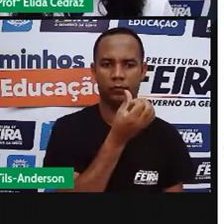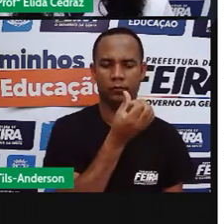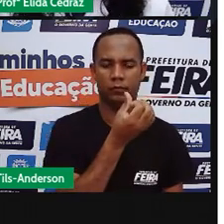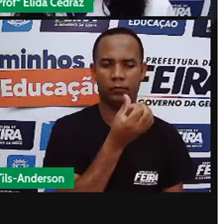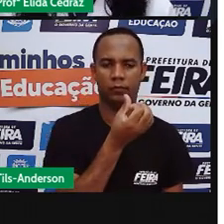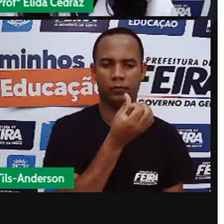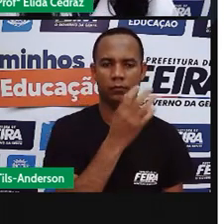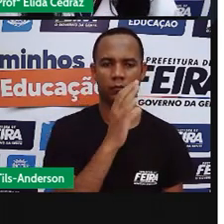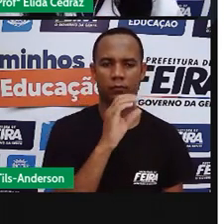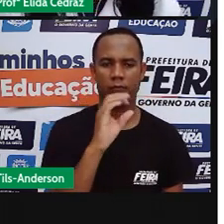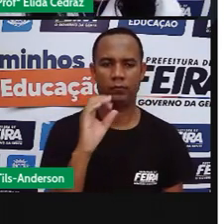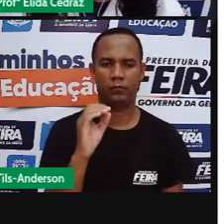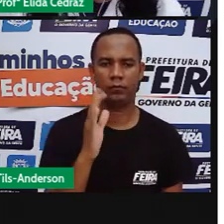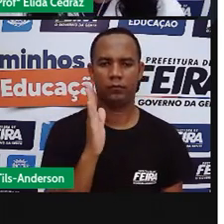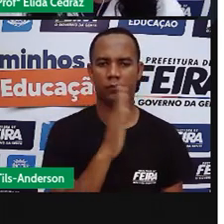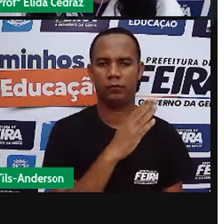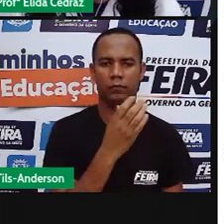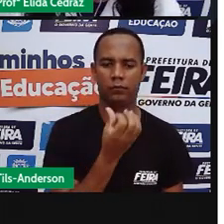600.